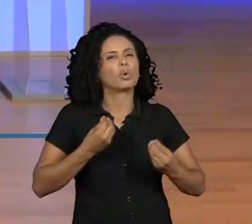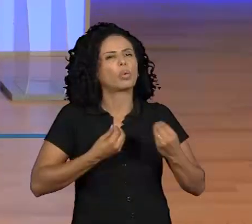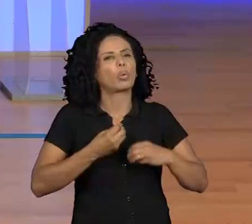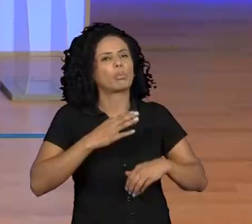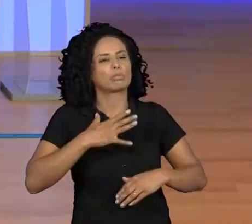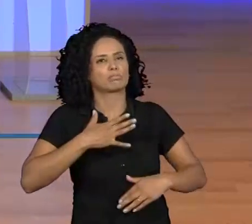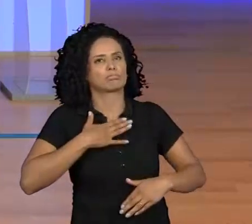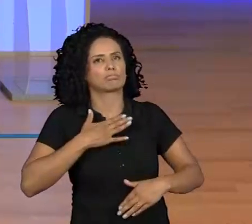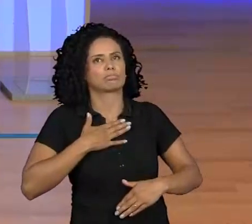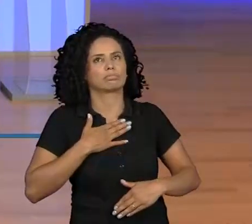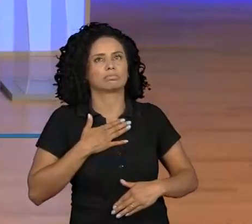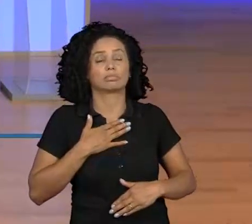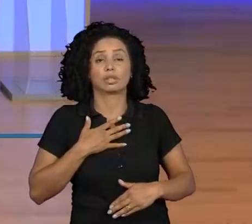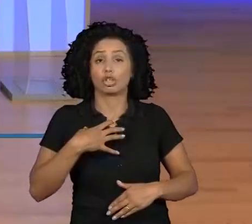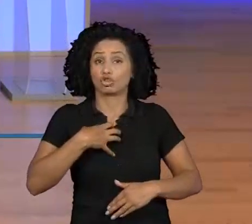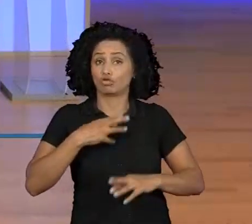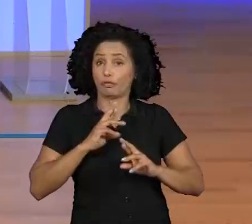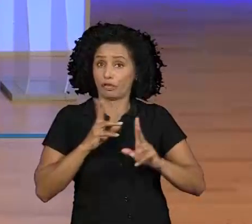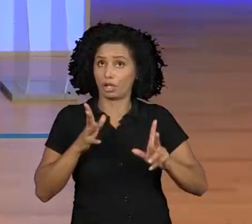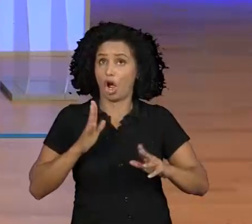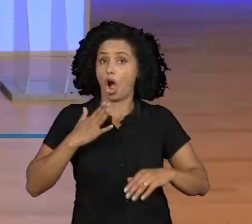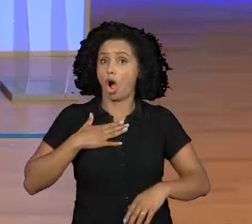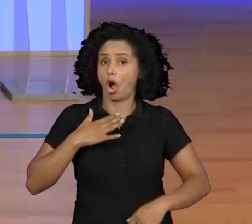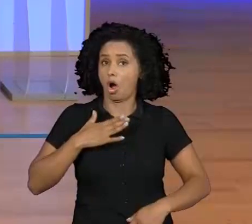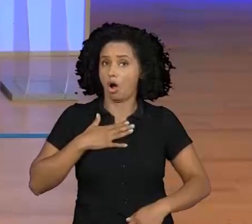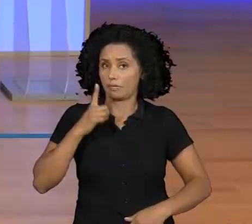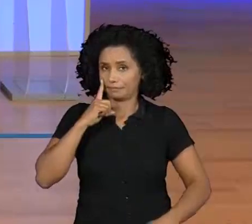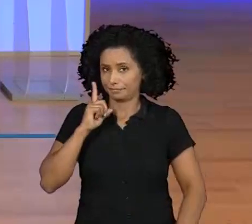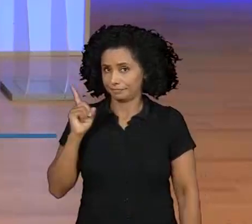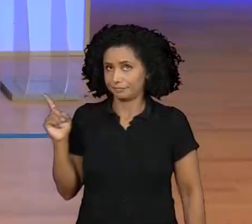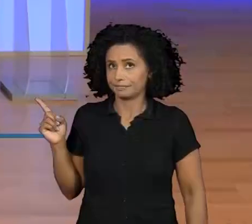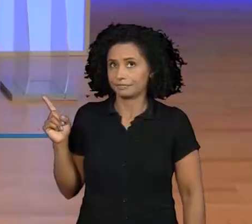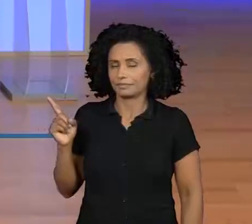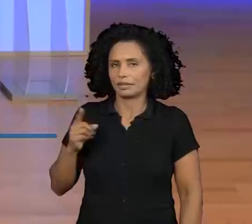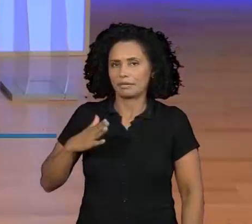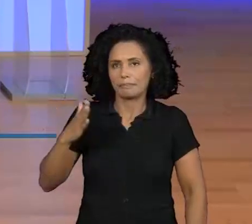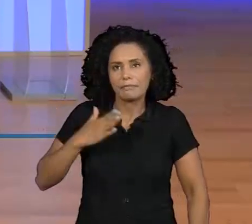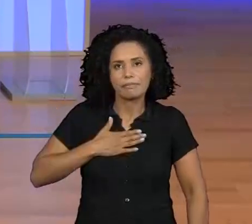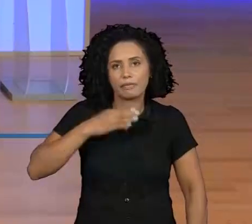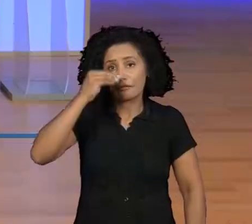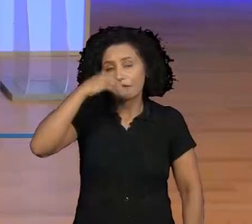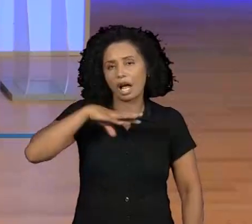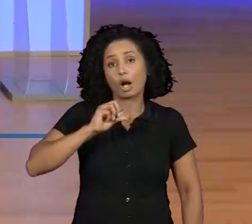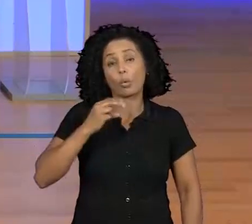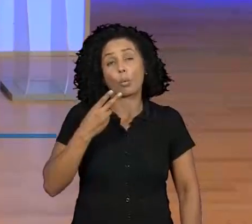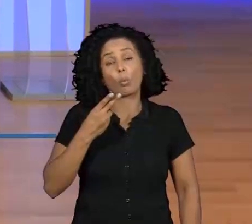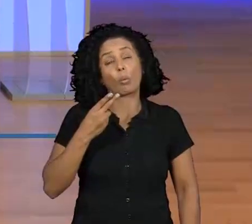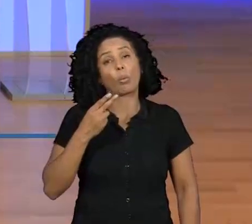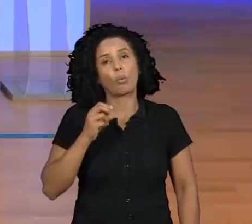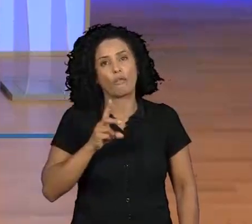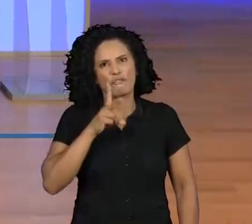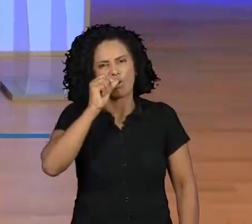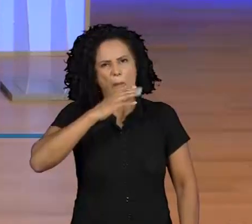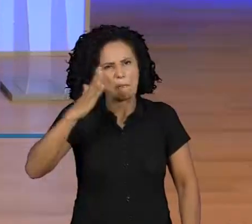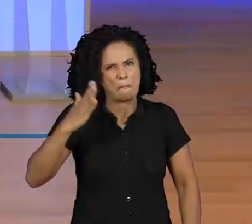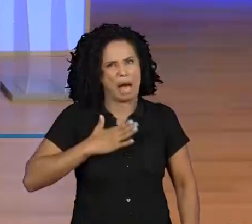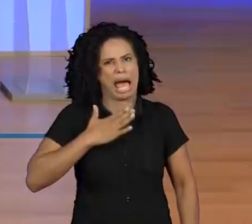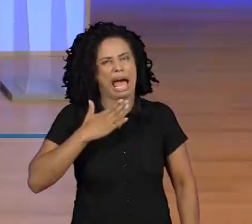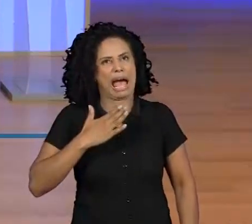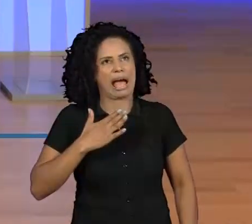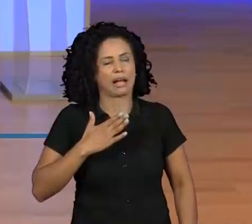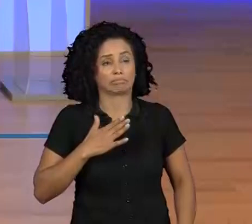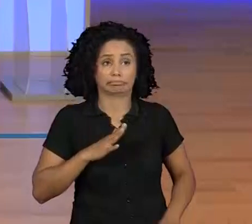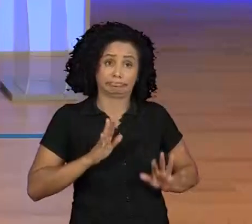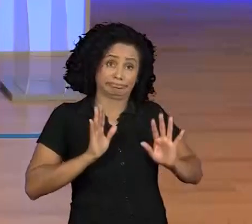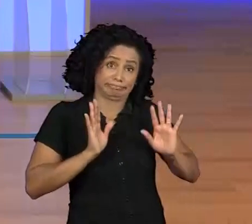eu posso bater diferente. Espera aí. Posso bater assim ou eu posso bater assim. Ai, É, ok,